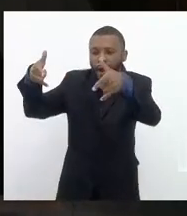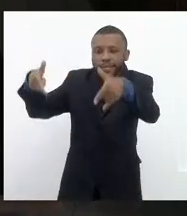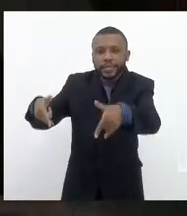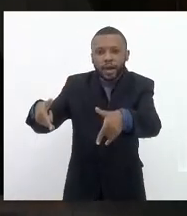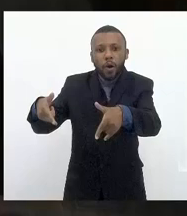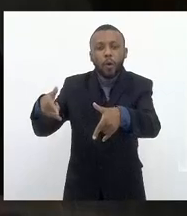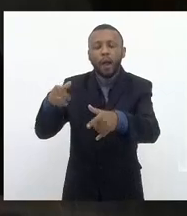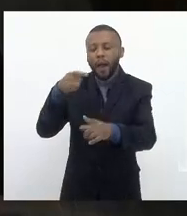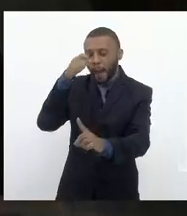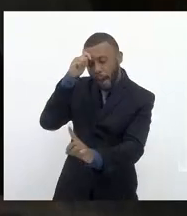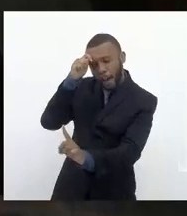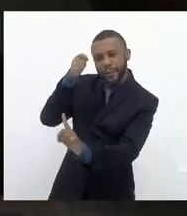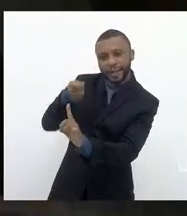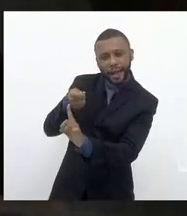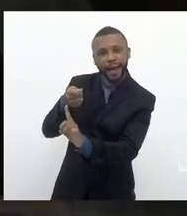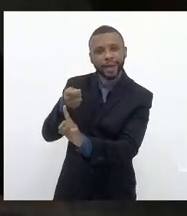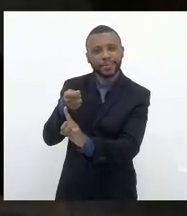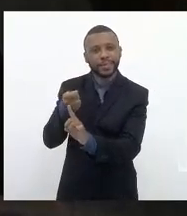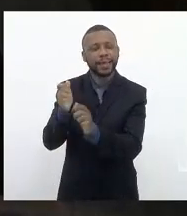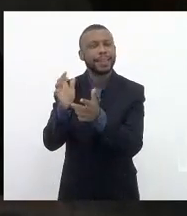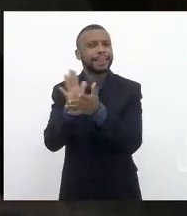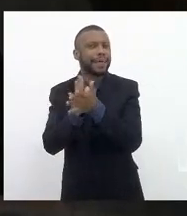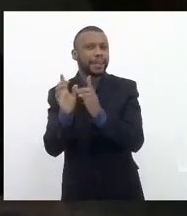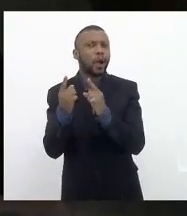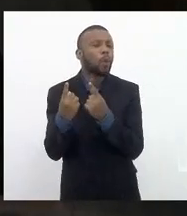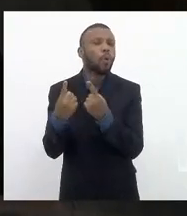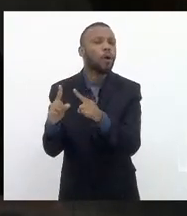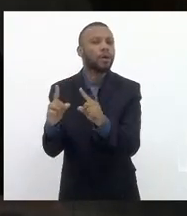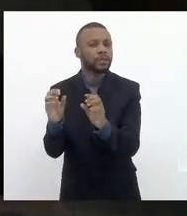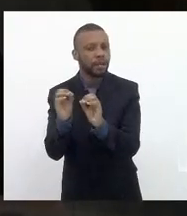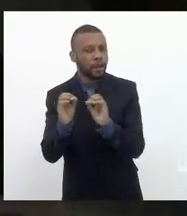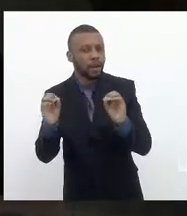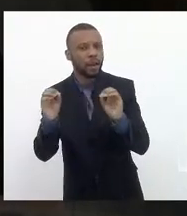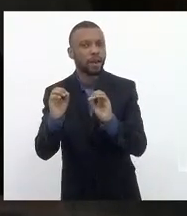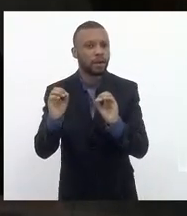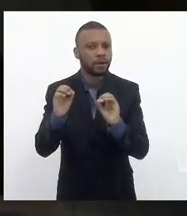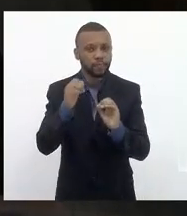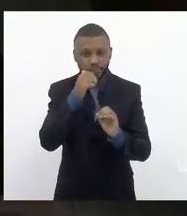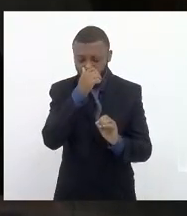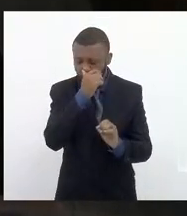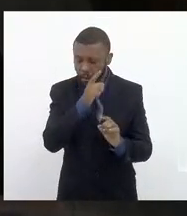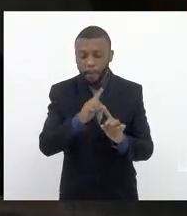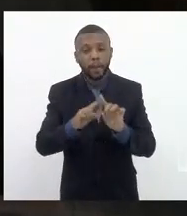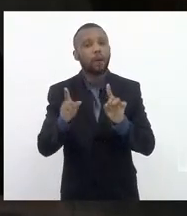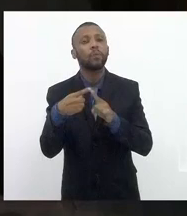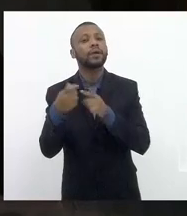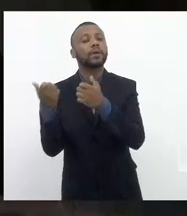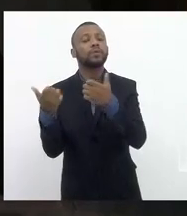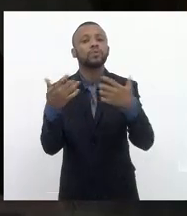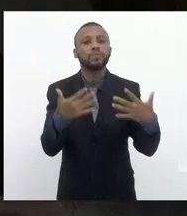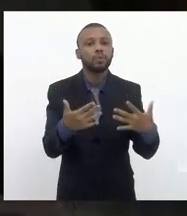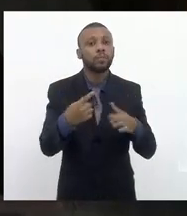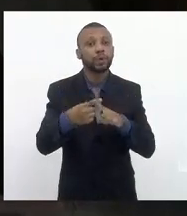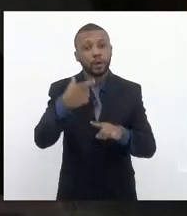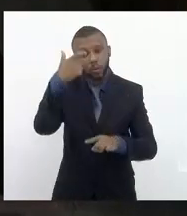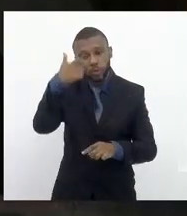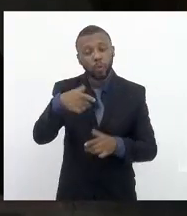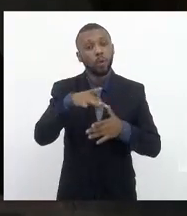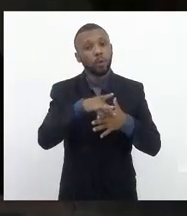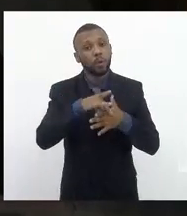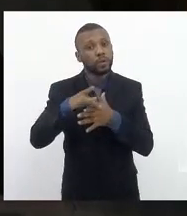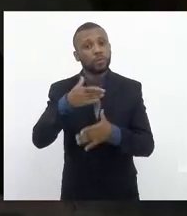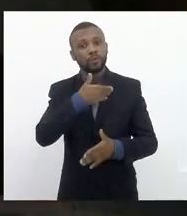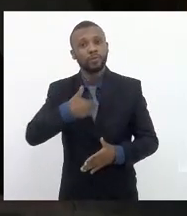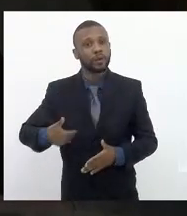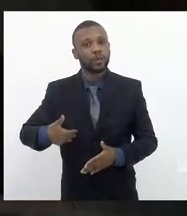nada curto espero pelo menos né agora eu quero dizer o seguinte que por que falo isso porque eu sou como líder do